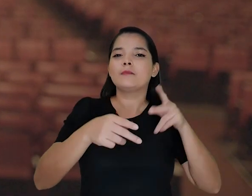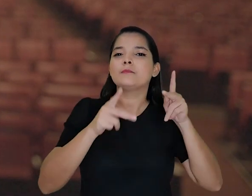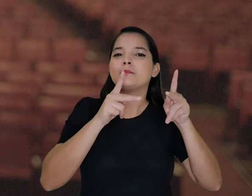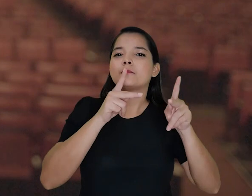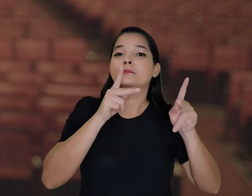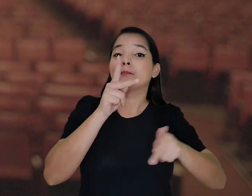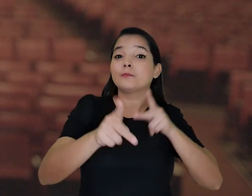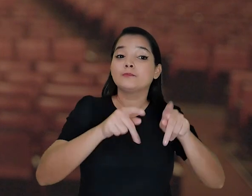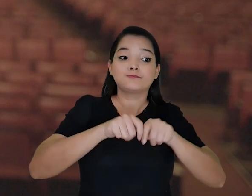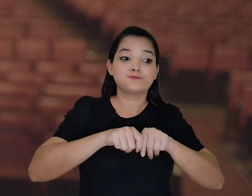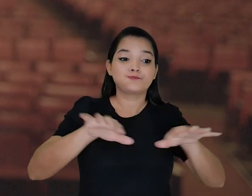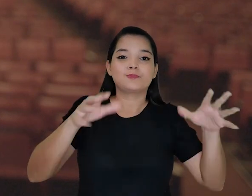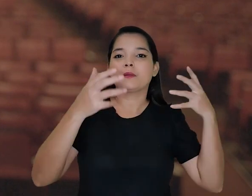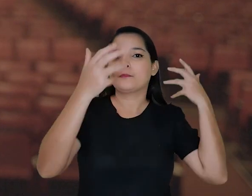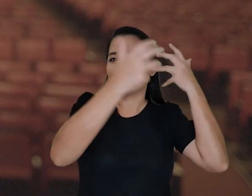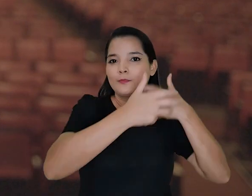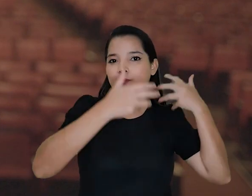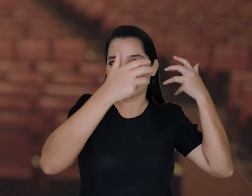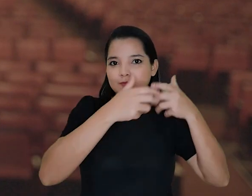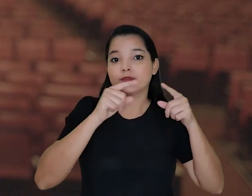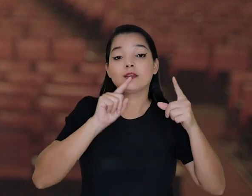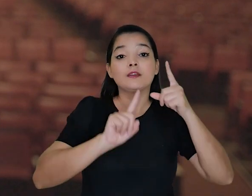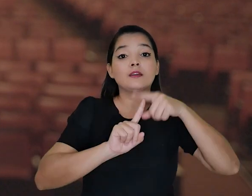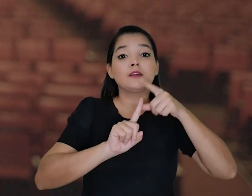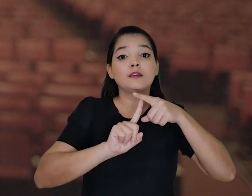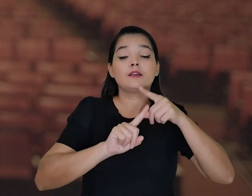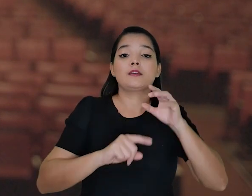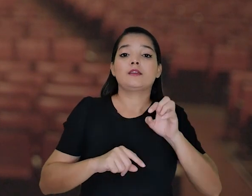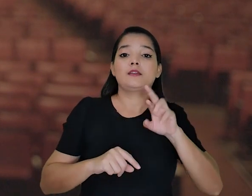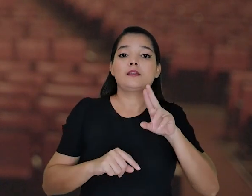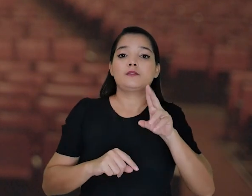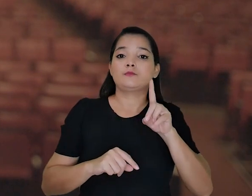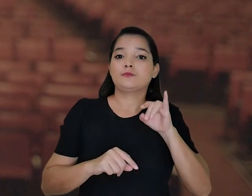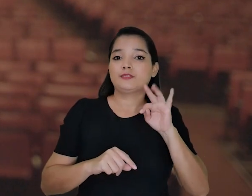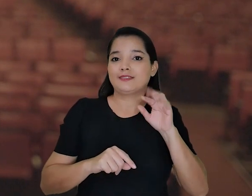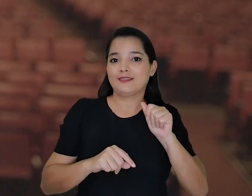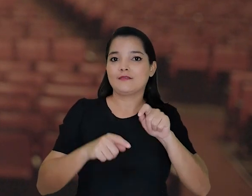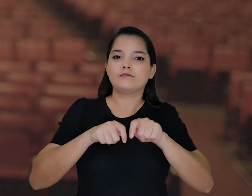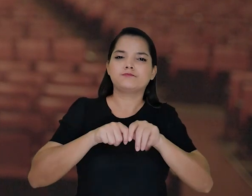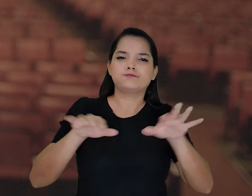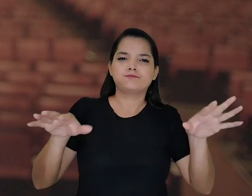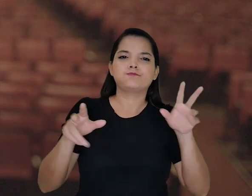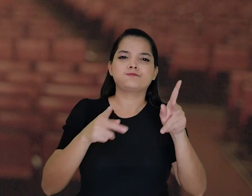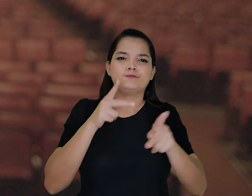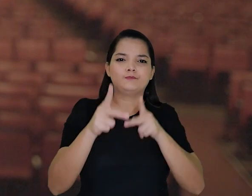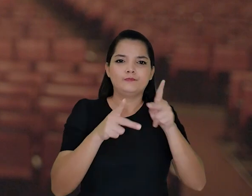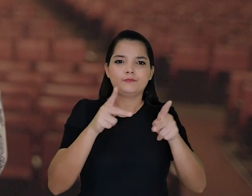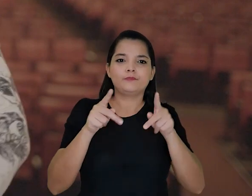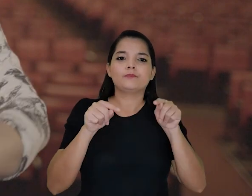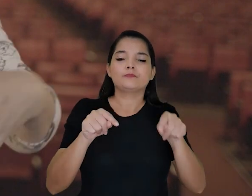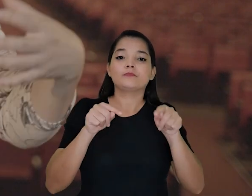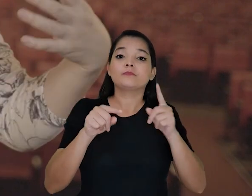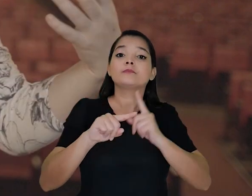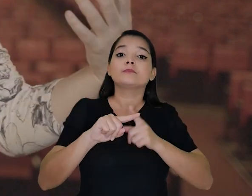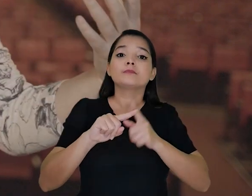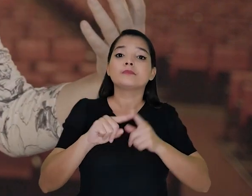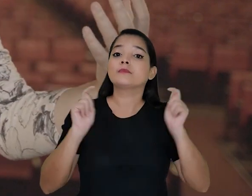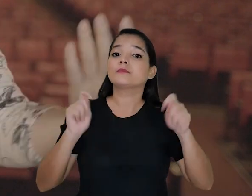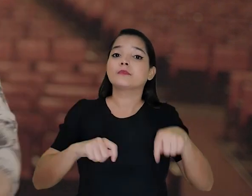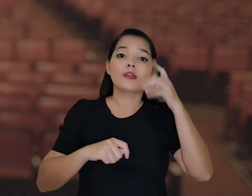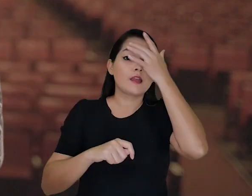a música erudita ela vai se popularizar ao permitir o acesso então